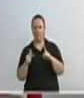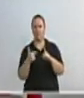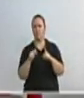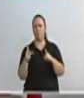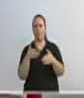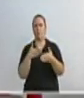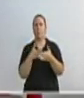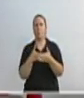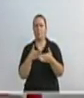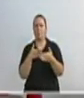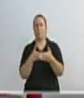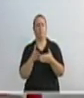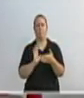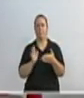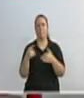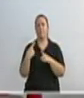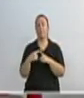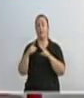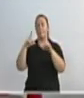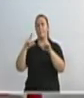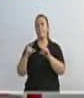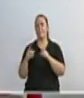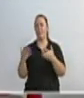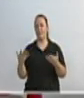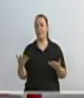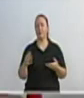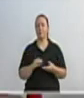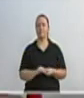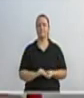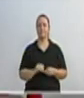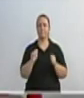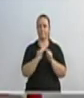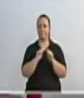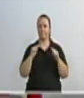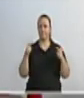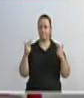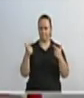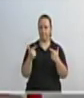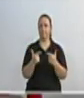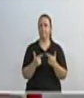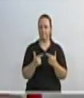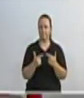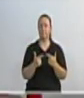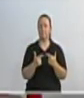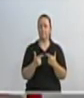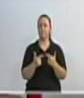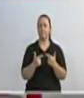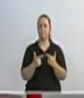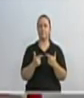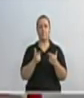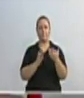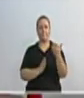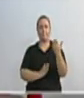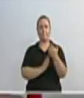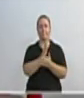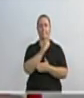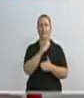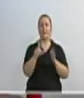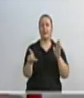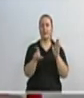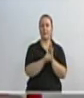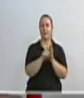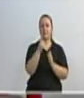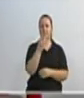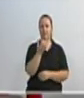Tá? Importante ver isso. Nós, na Assembleia Legislativa, nós aprovamos a Lei